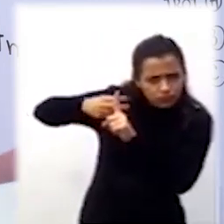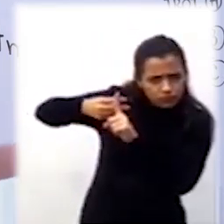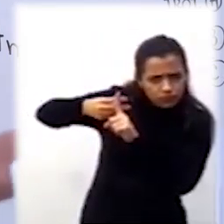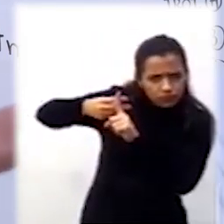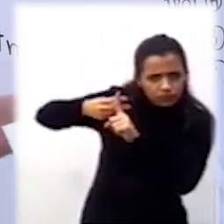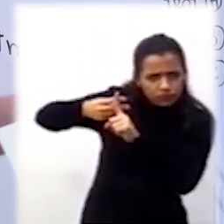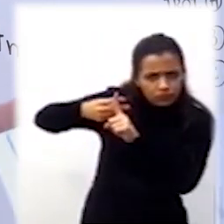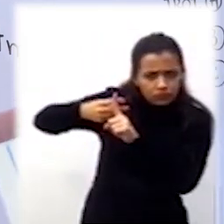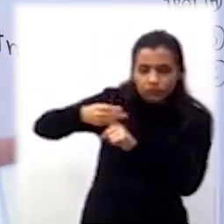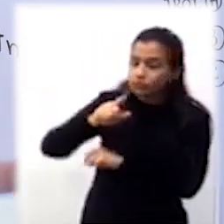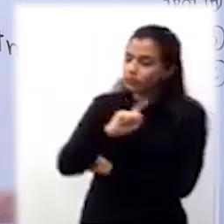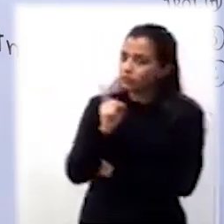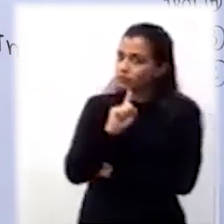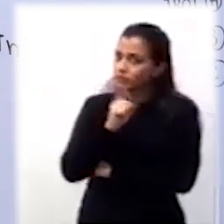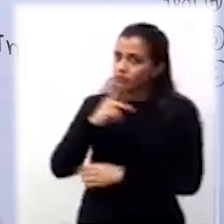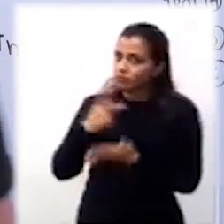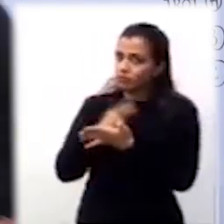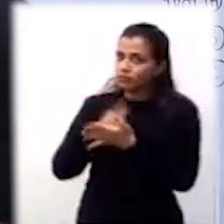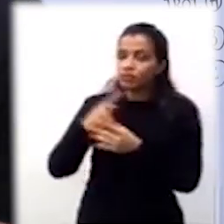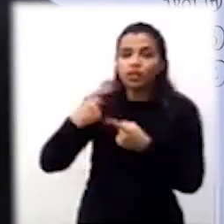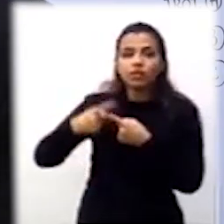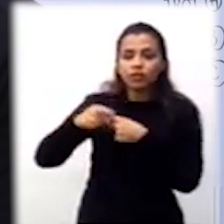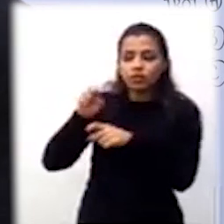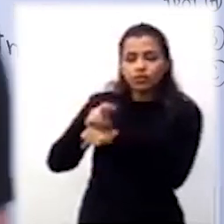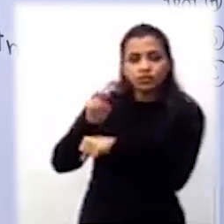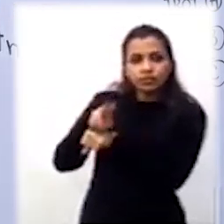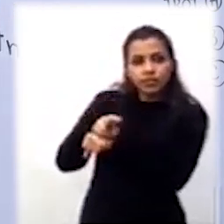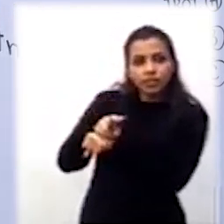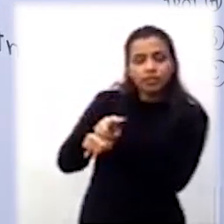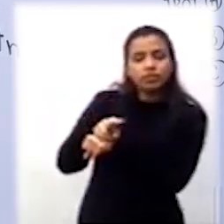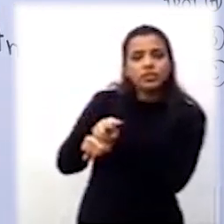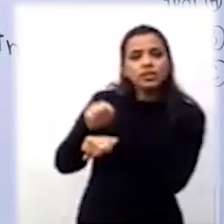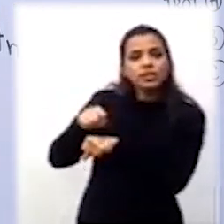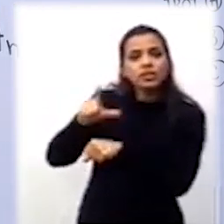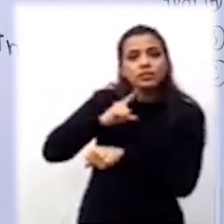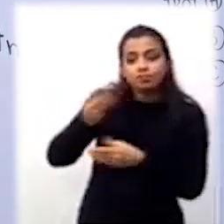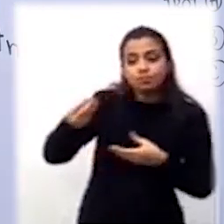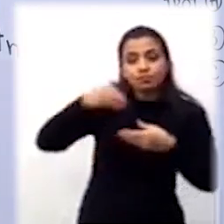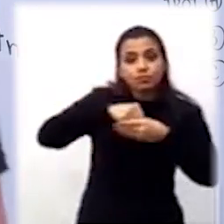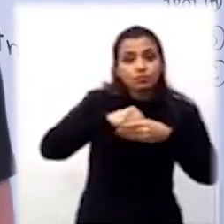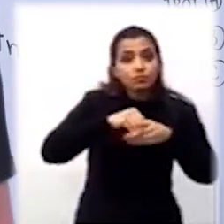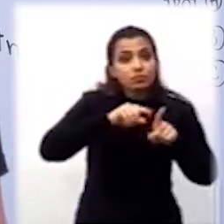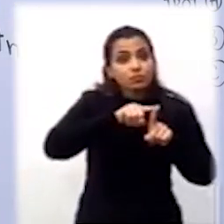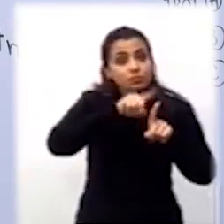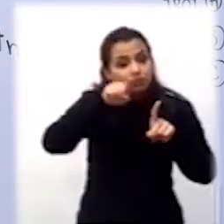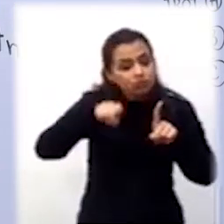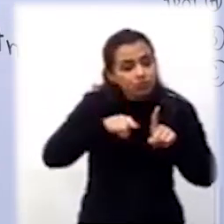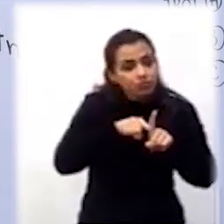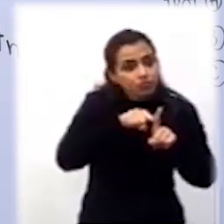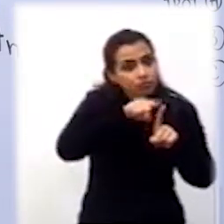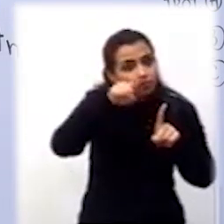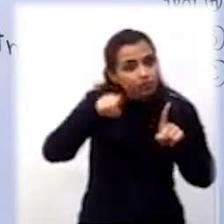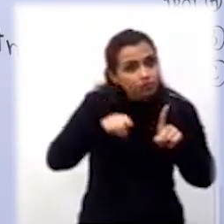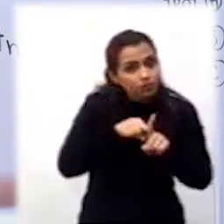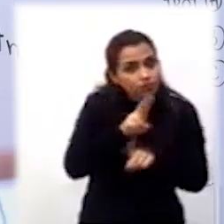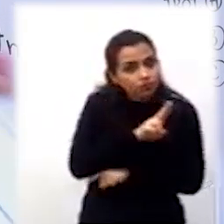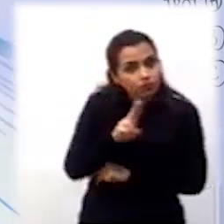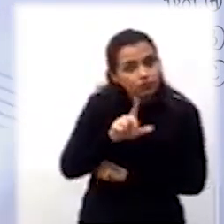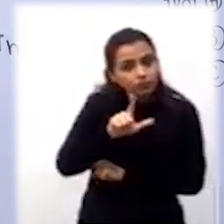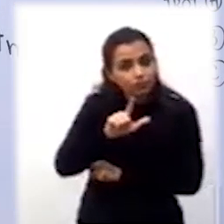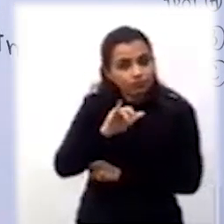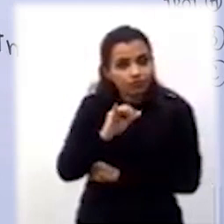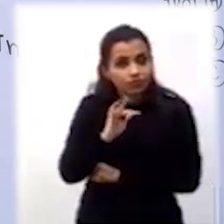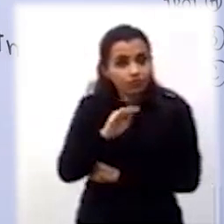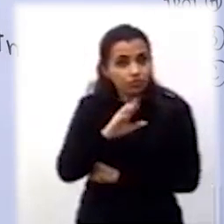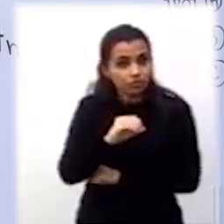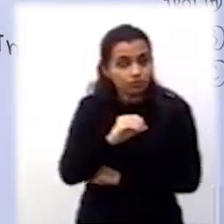das organelas. Não, um vírus que está se multiplicando dentro da célula, ele está dentro de um ciclo que a gente chama de lítico.